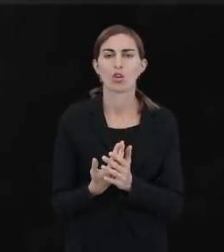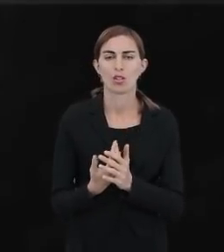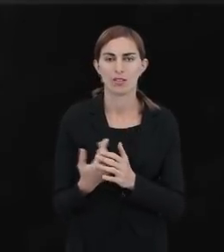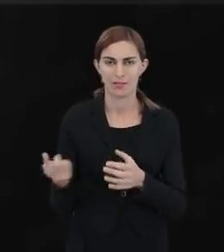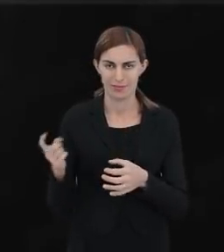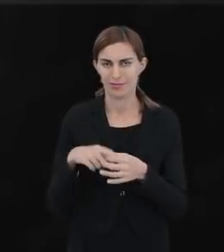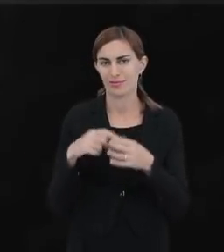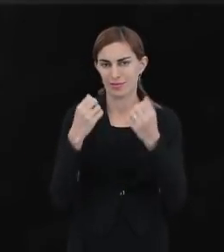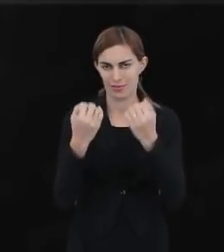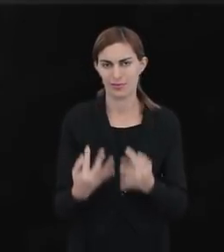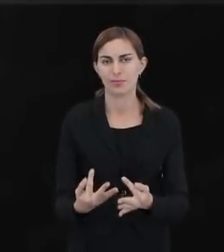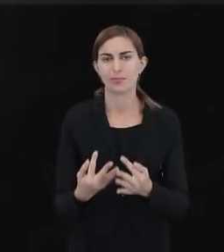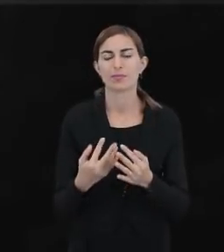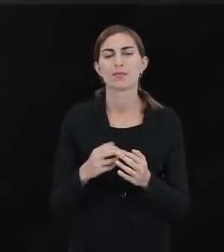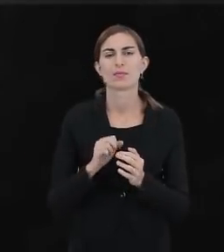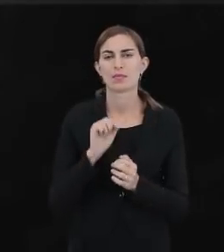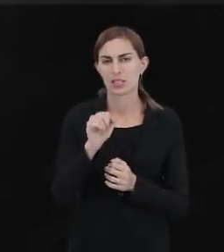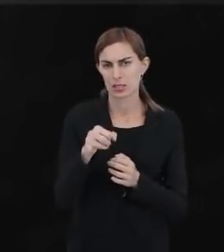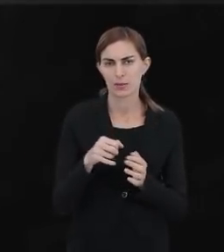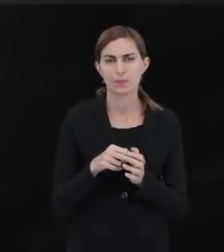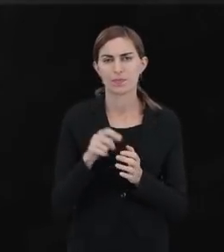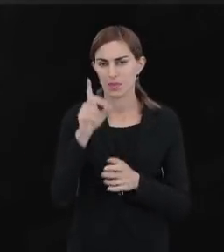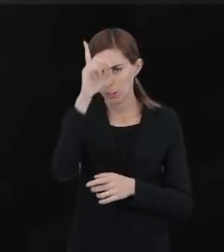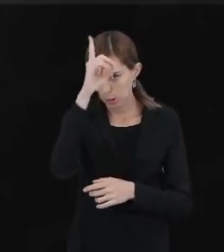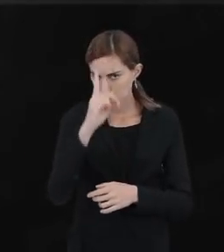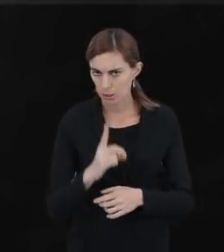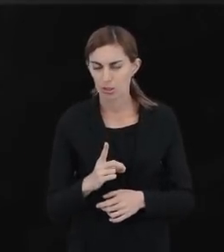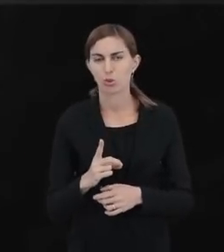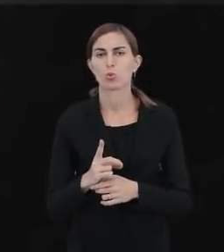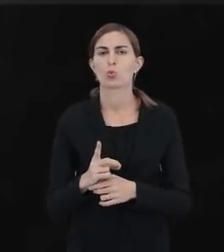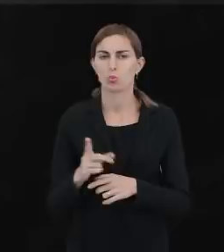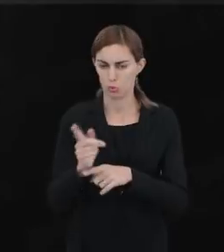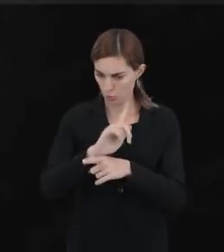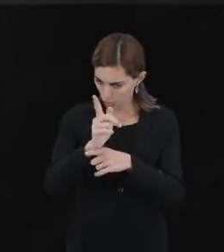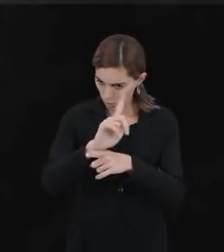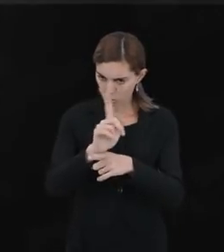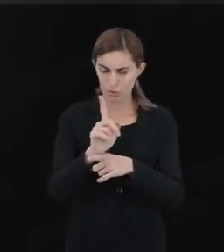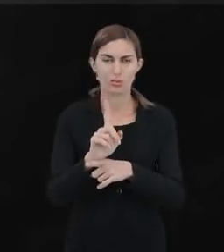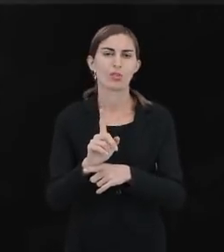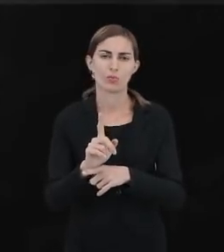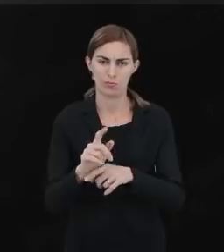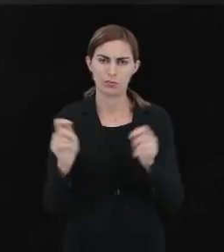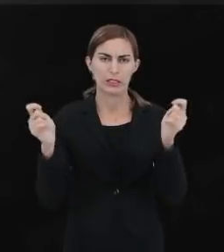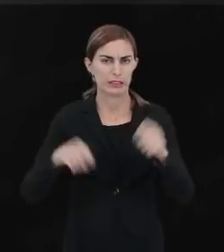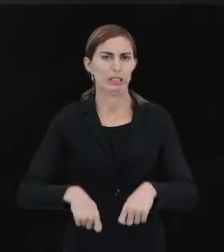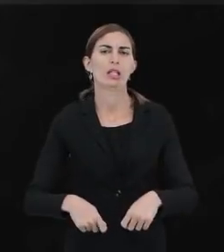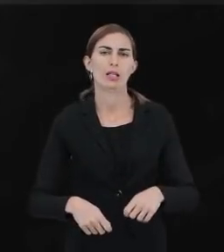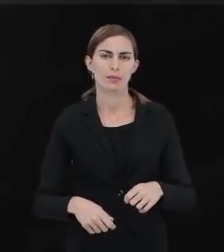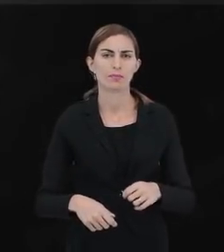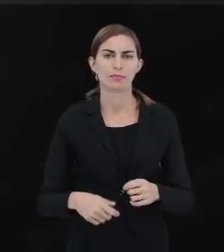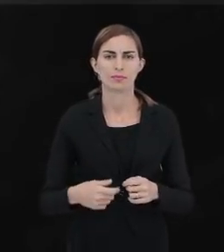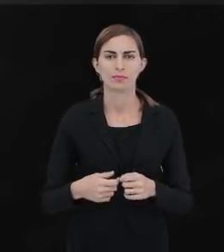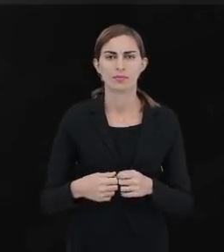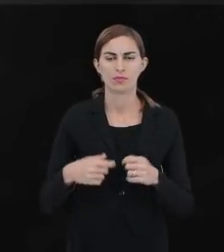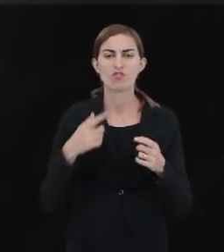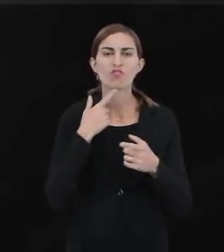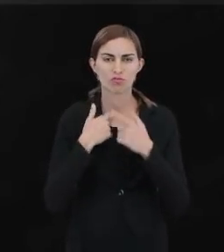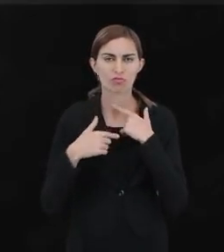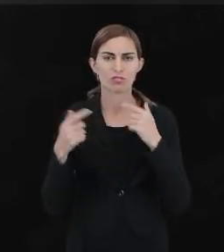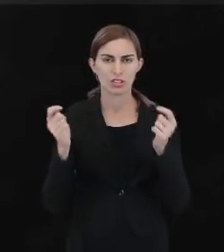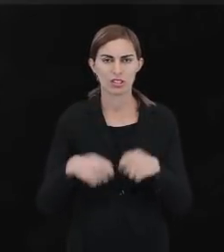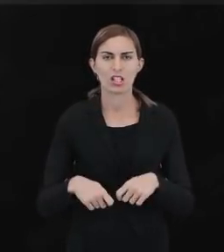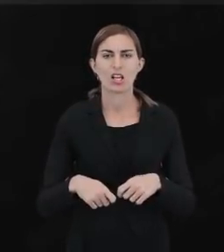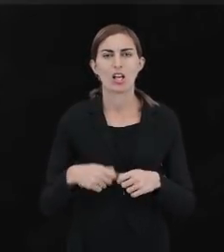volto a dizer se a direção se a gestão se propõe a uma